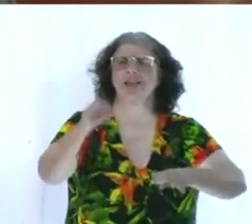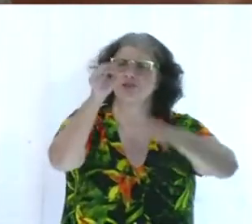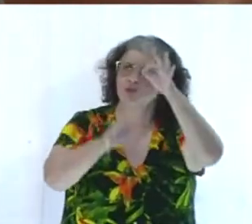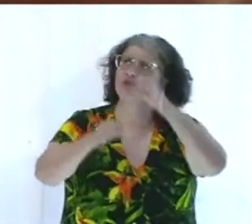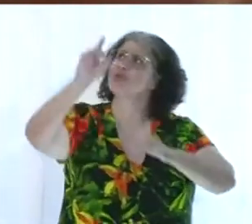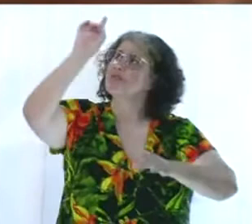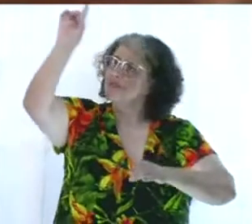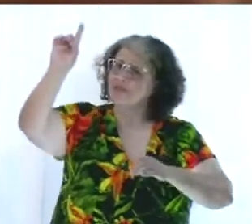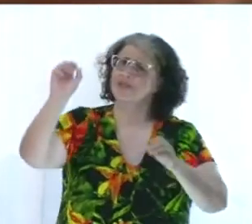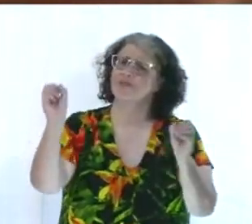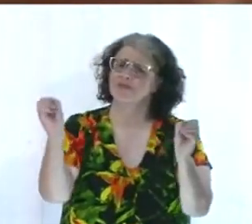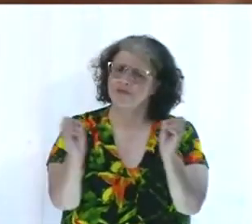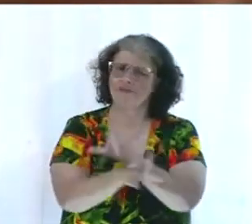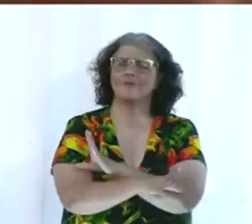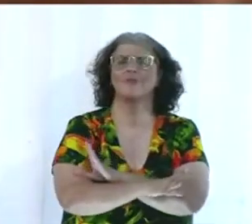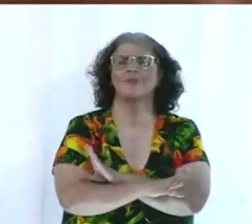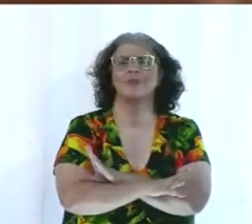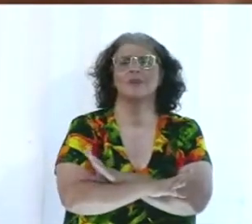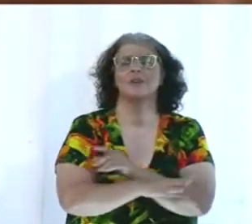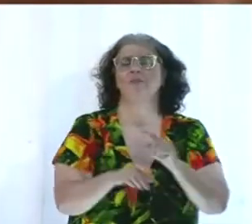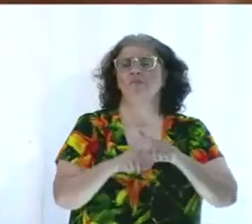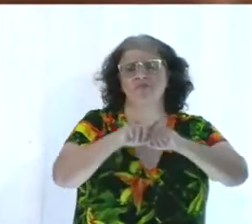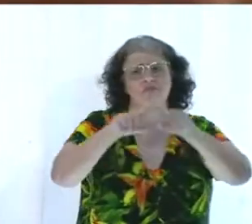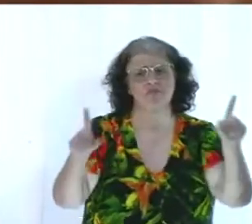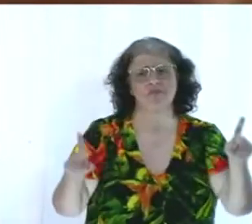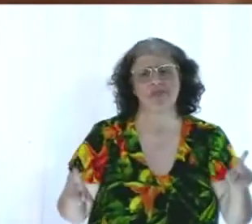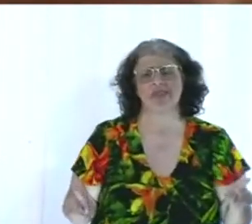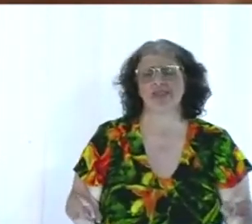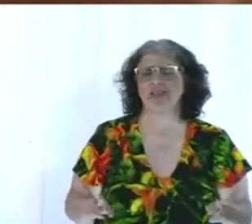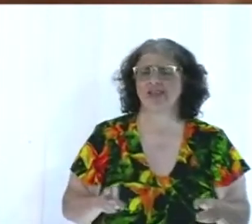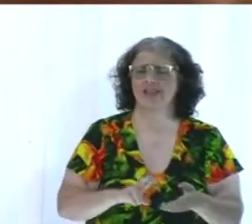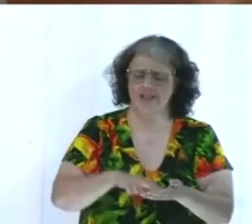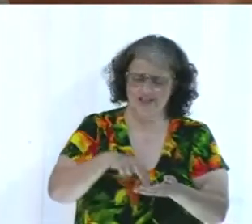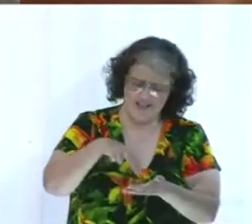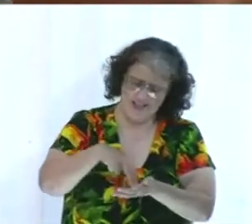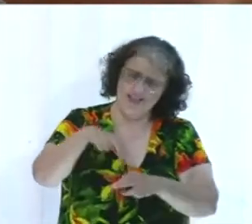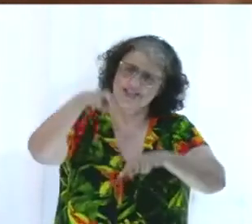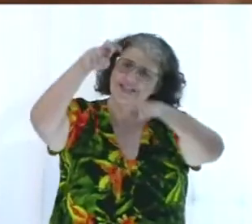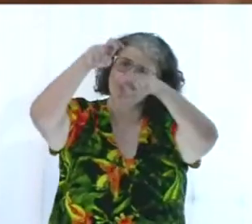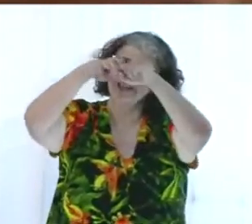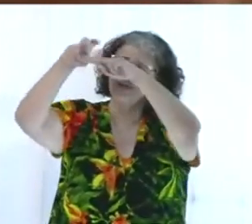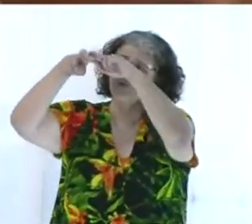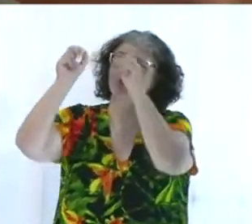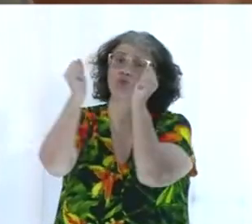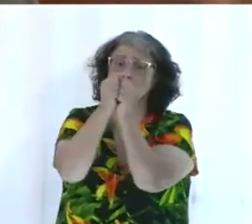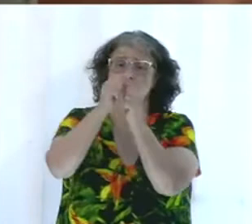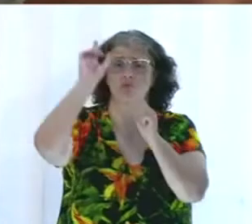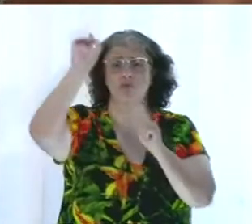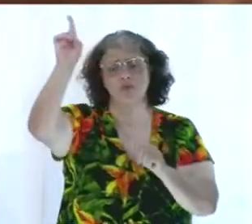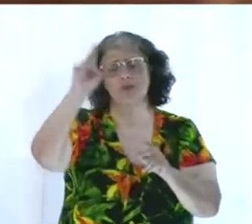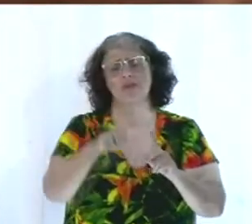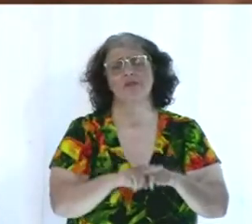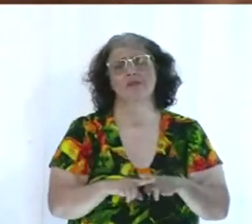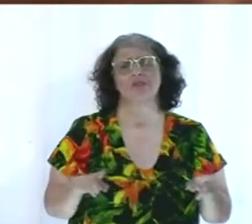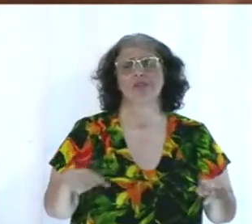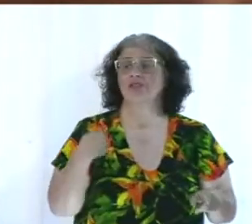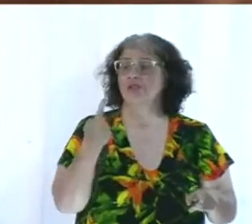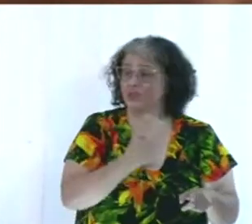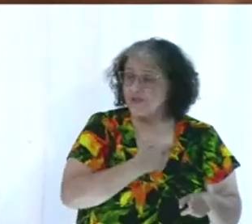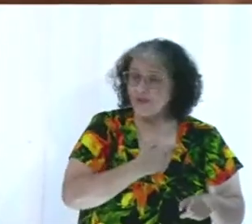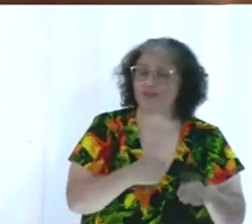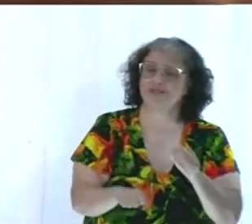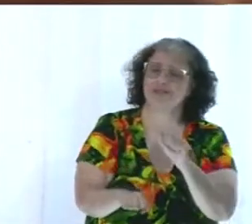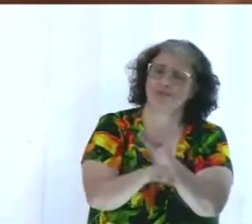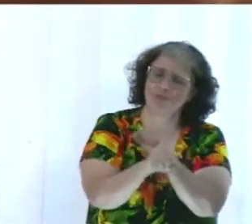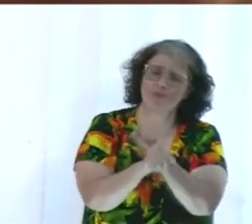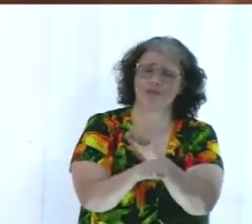e agora, meus irmãos, nós temos nele esperança, porque ele ressurgiu dentre os mortos, as primícias dos que dormem, e nós estamos aguardando a sua